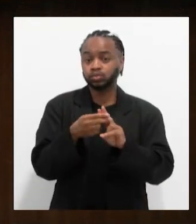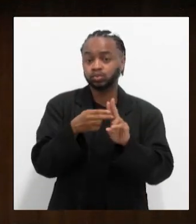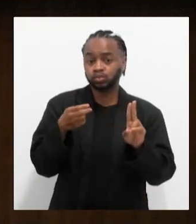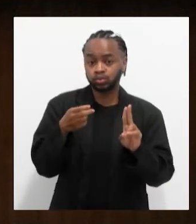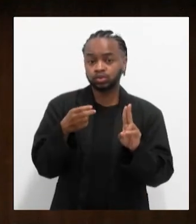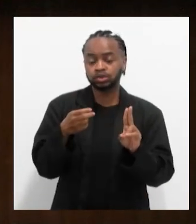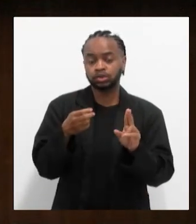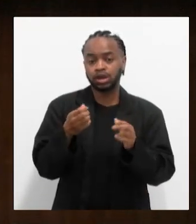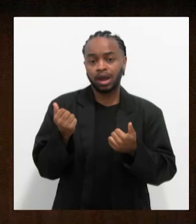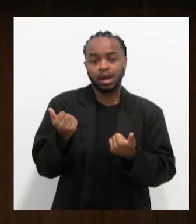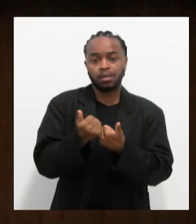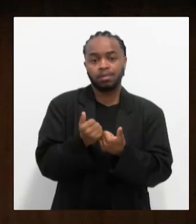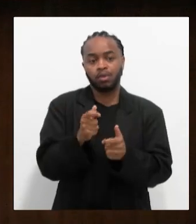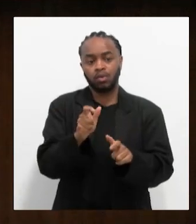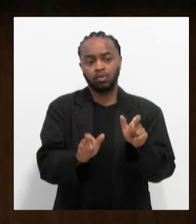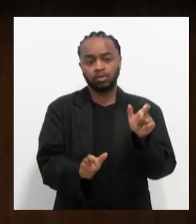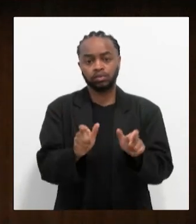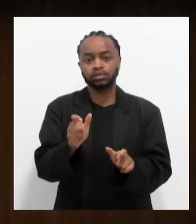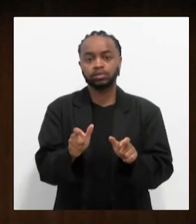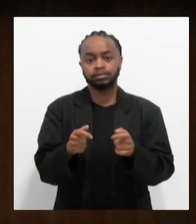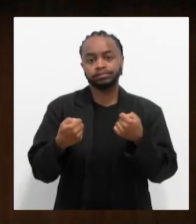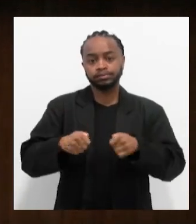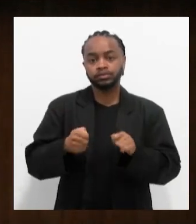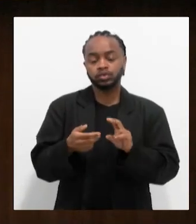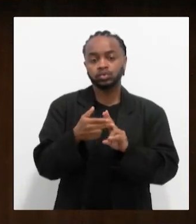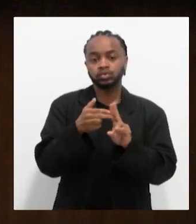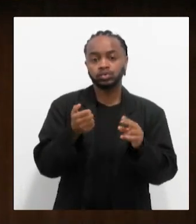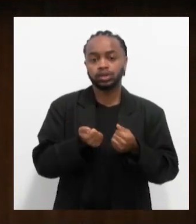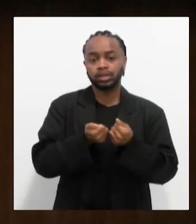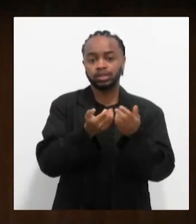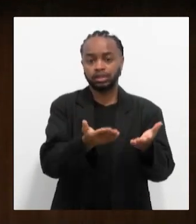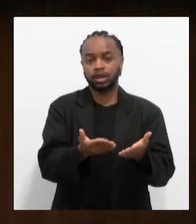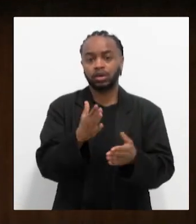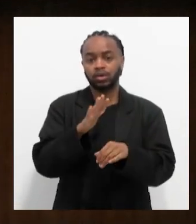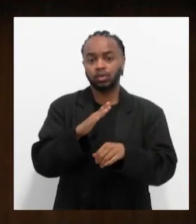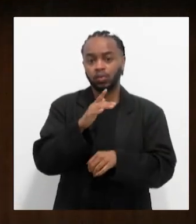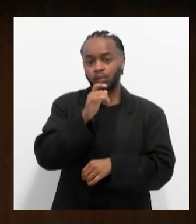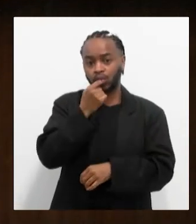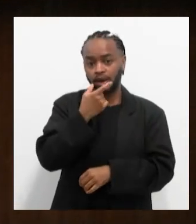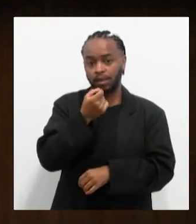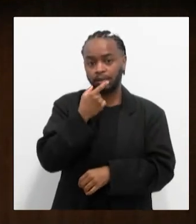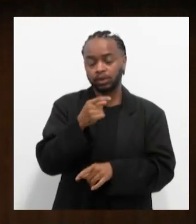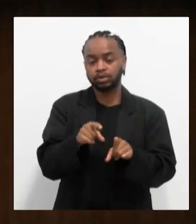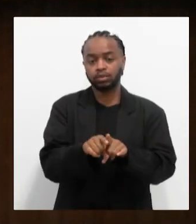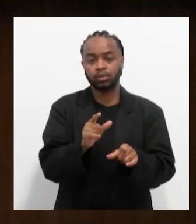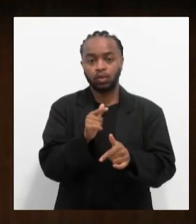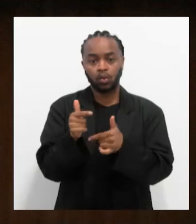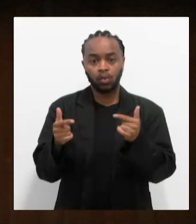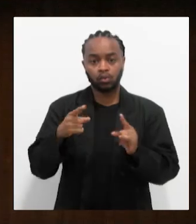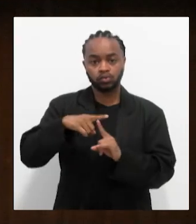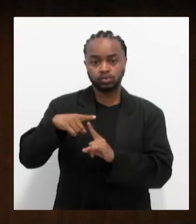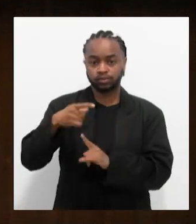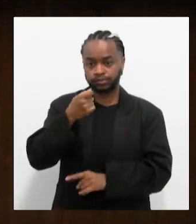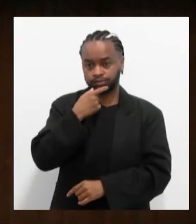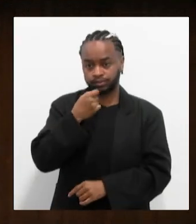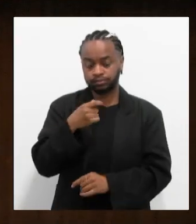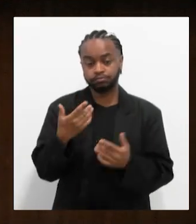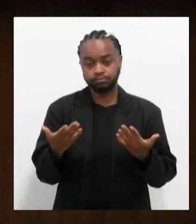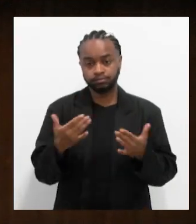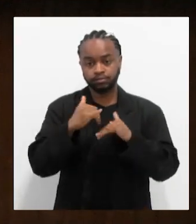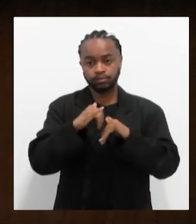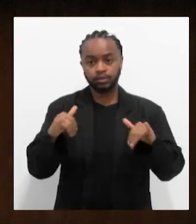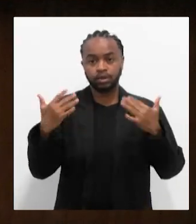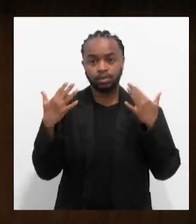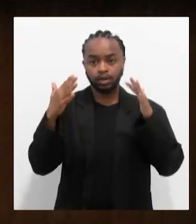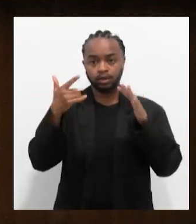abrace essa luta. É necessário que o SUS forneça esses medicamentos como outros medicamentos. Então, parabenizo mais uma